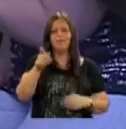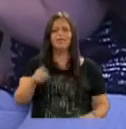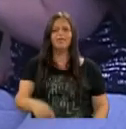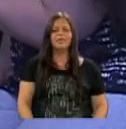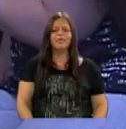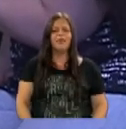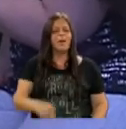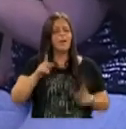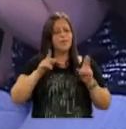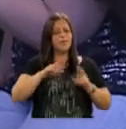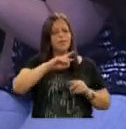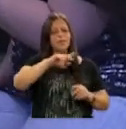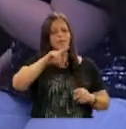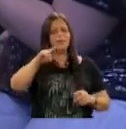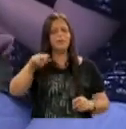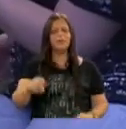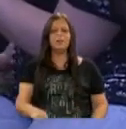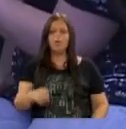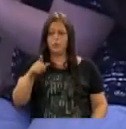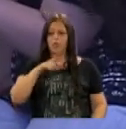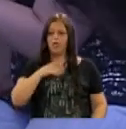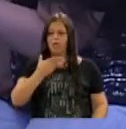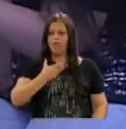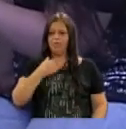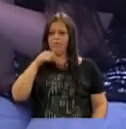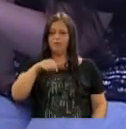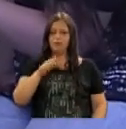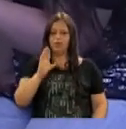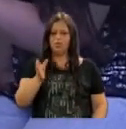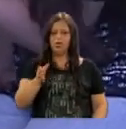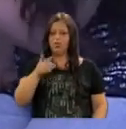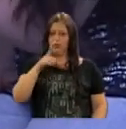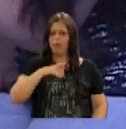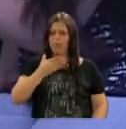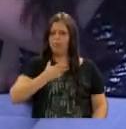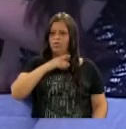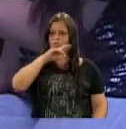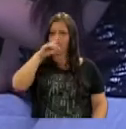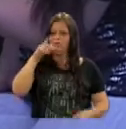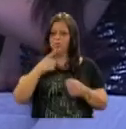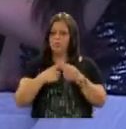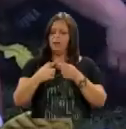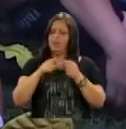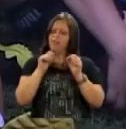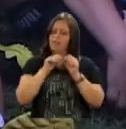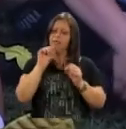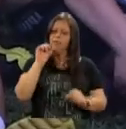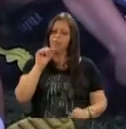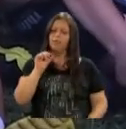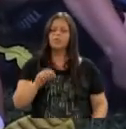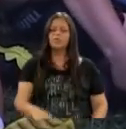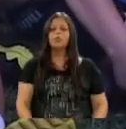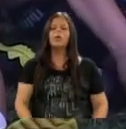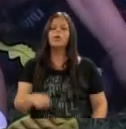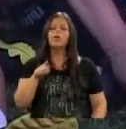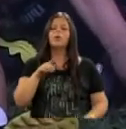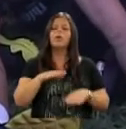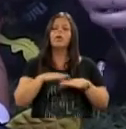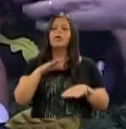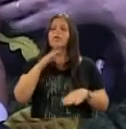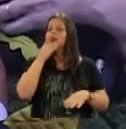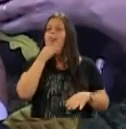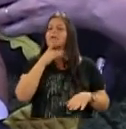diferente e também amigos aqui já fez amigos de outras cidades eis um pouco só é que tu acha mais legal dessas